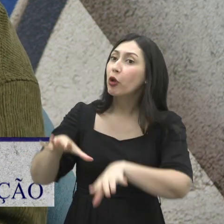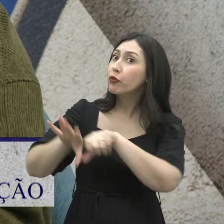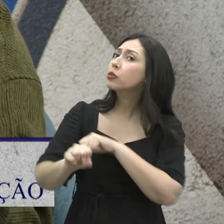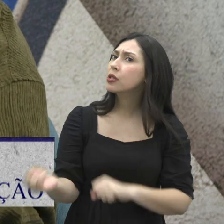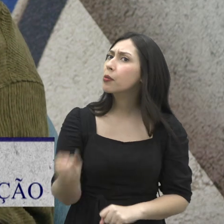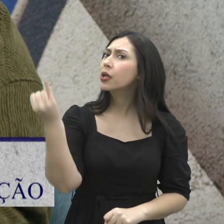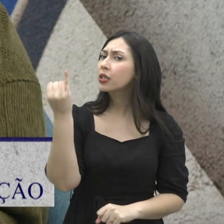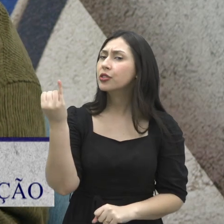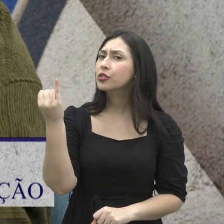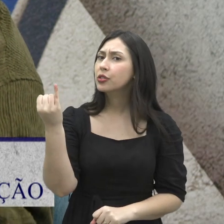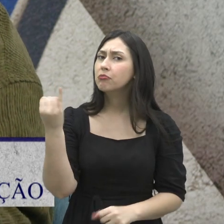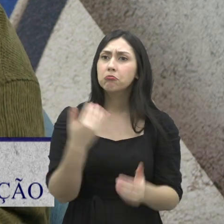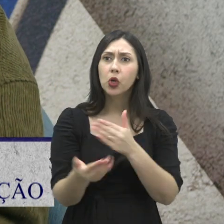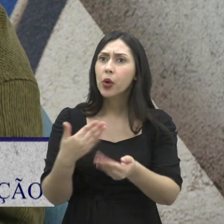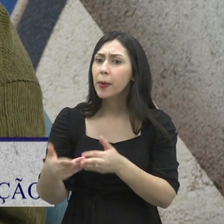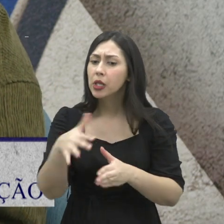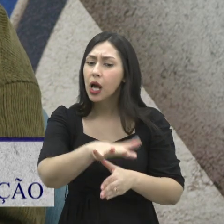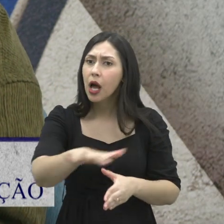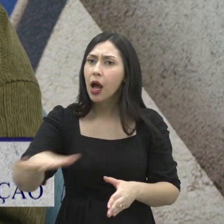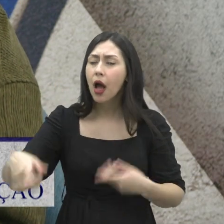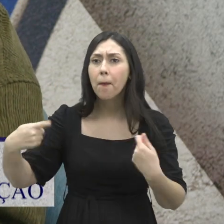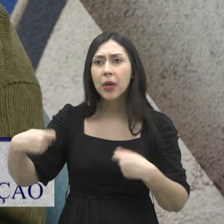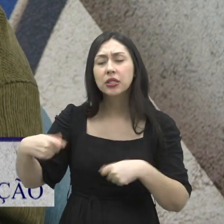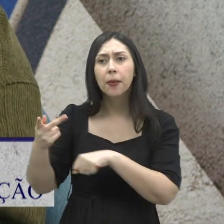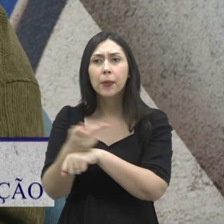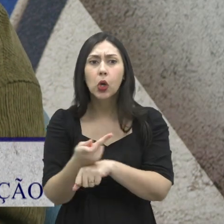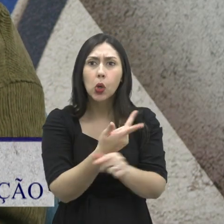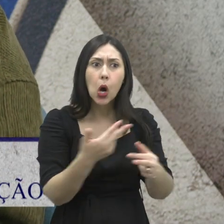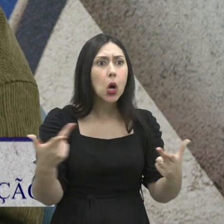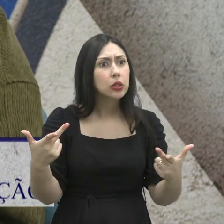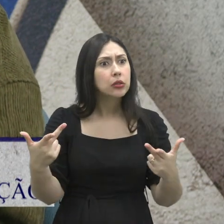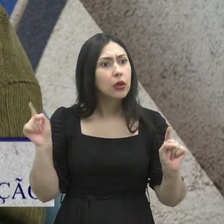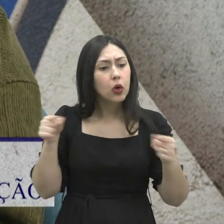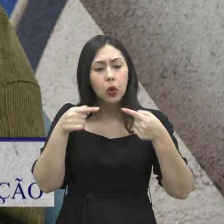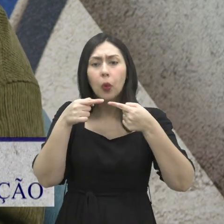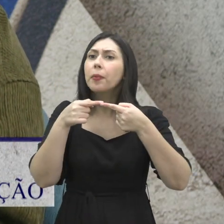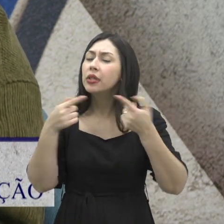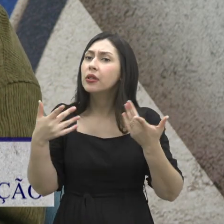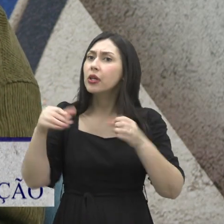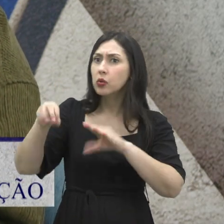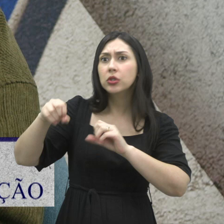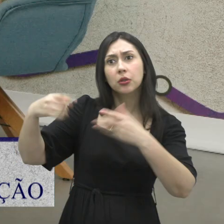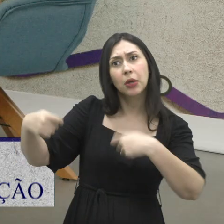E independente da área. Você precisa buscar coisas que você tem interesse e que faz sentido para você. Educação é com sentido. Exato. E a professora